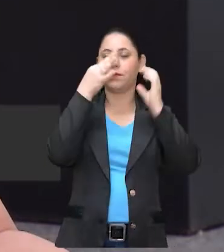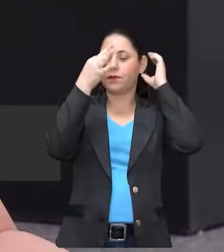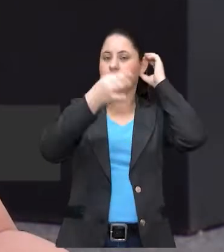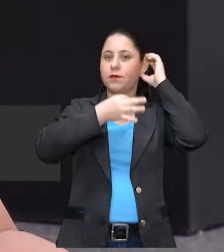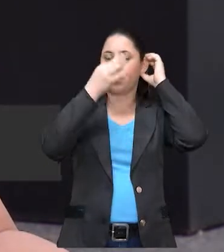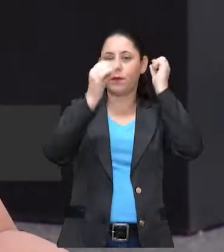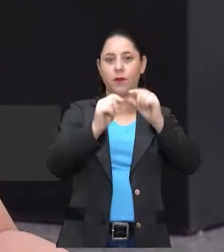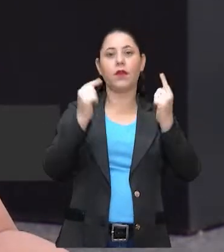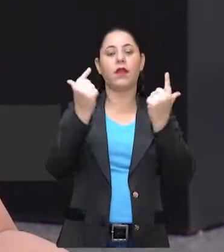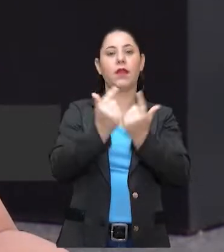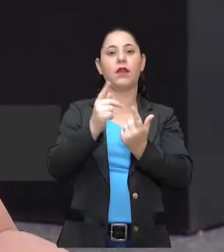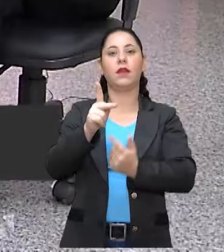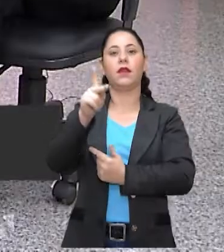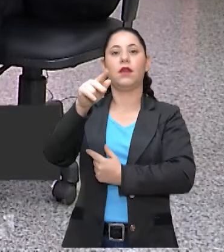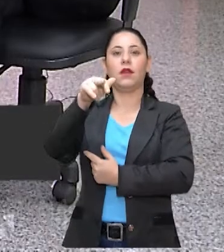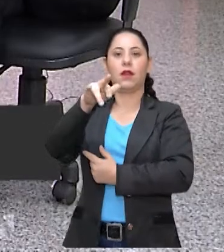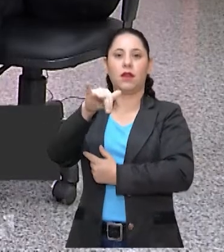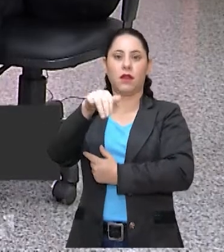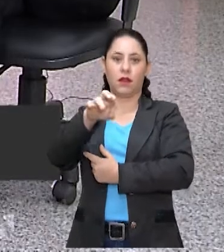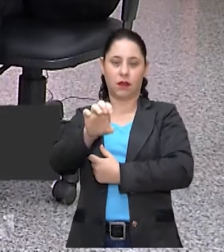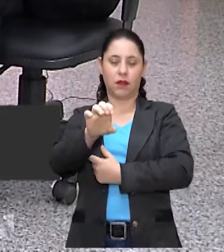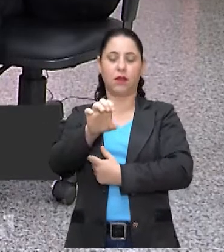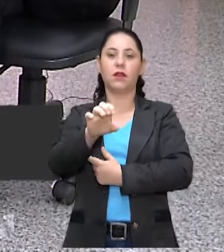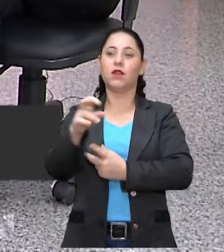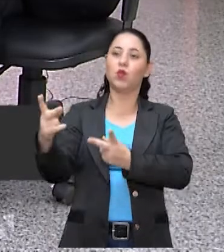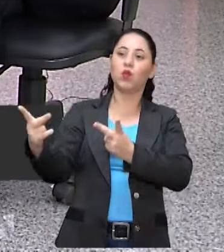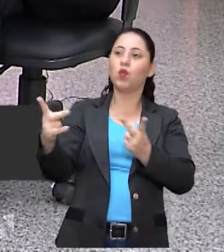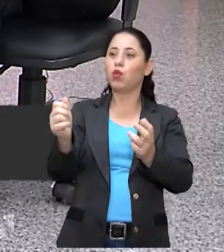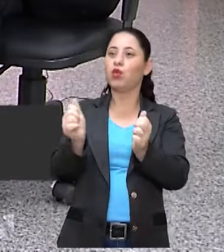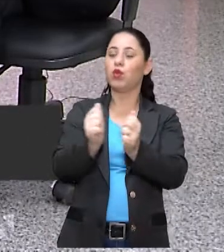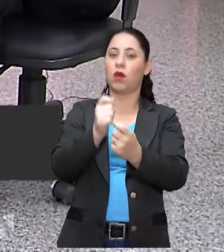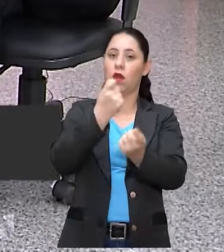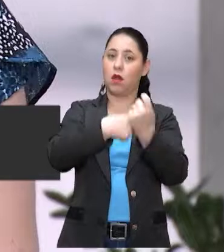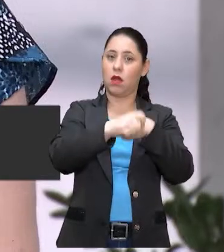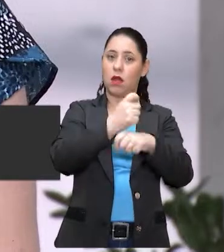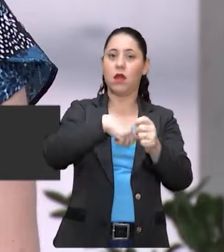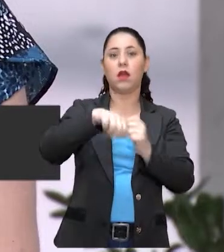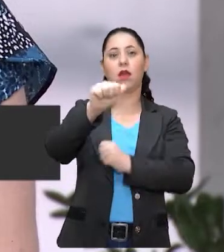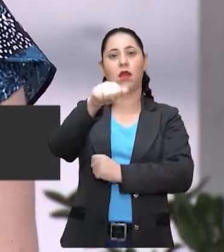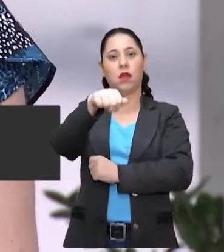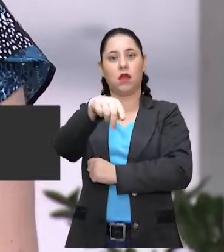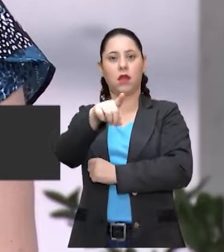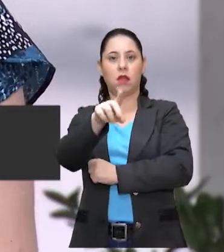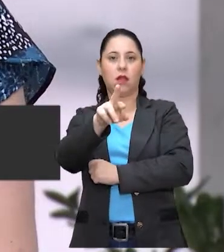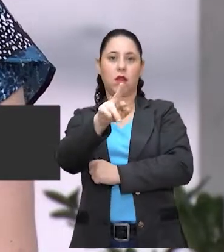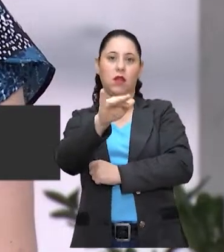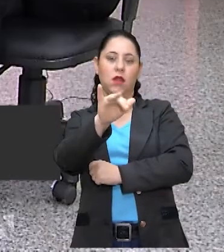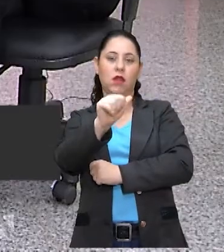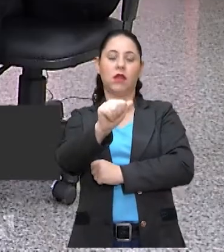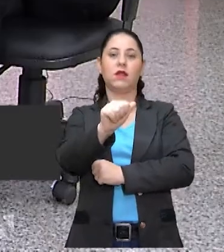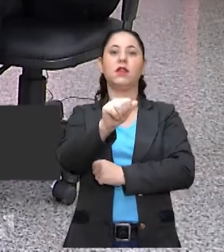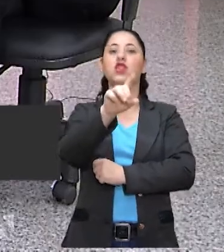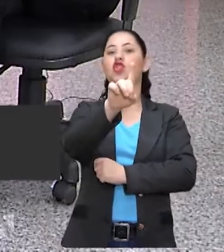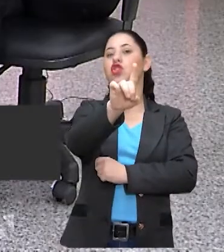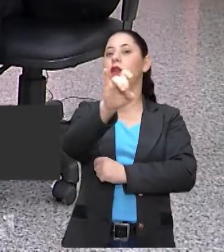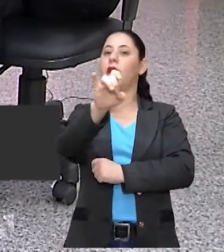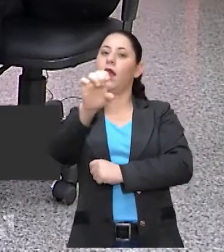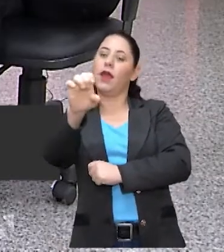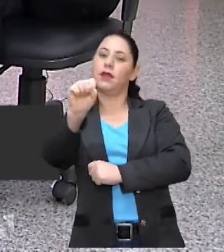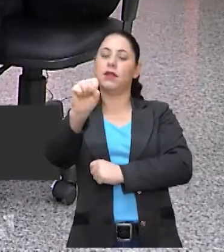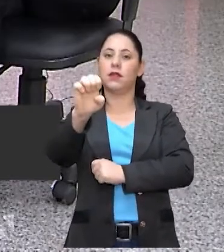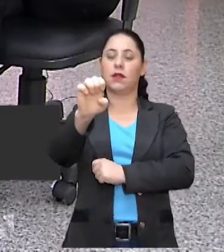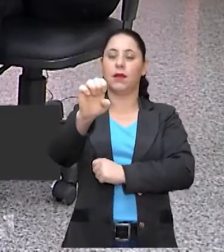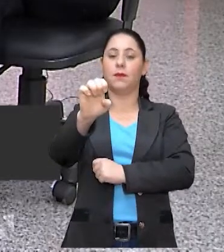Rádio Alemes, Karine Cortez, e juntas recebemos nossa convidada, a economista Andréia Ferreira, que é do